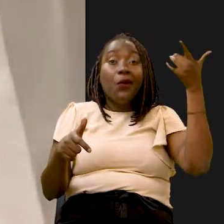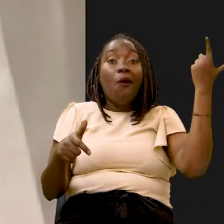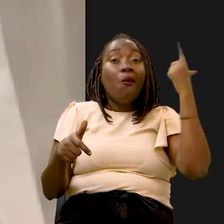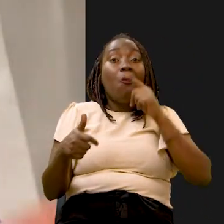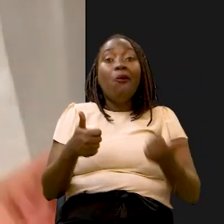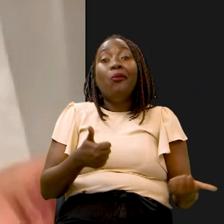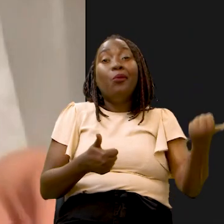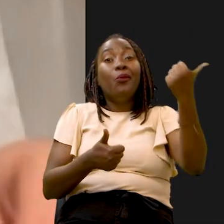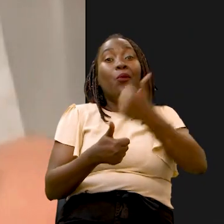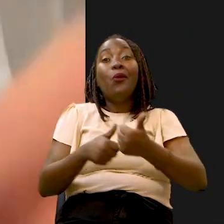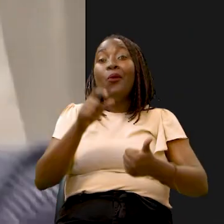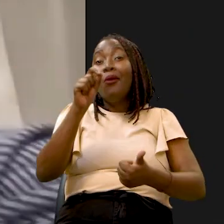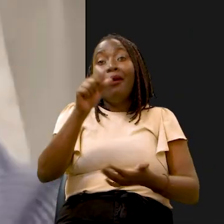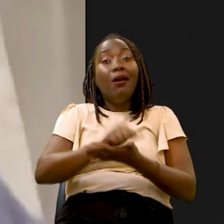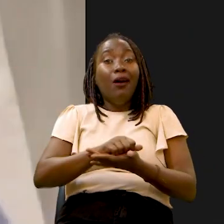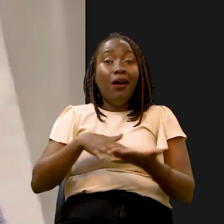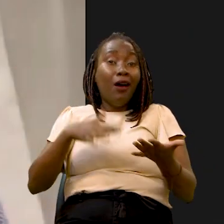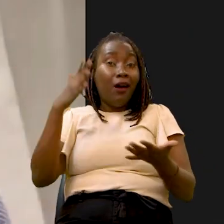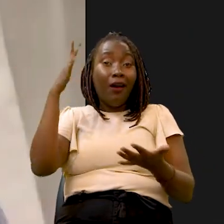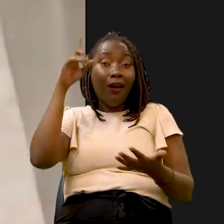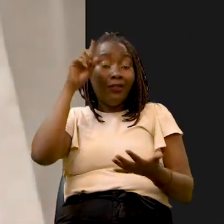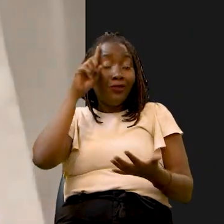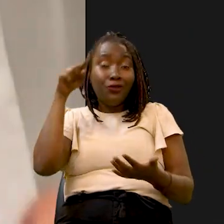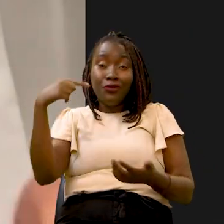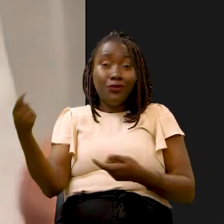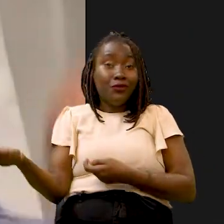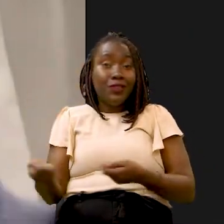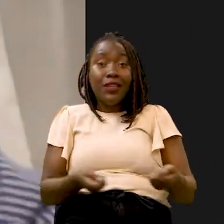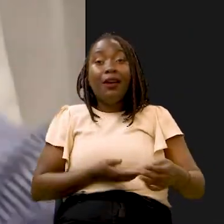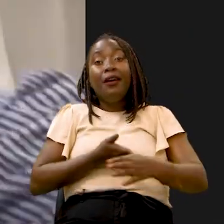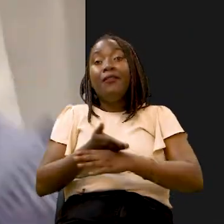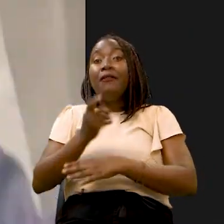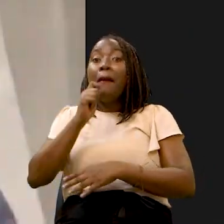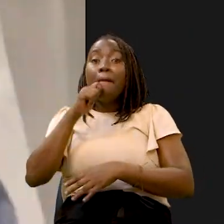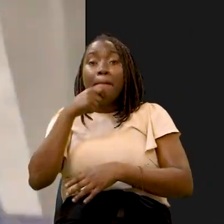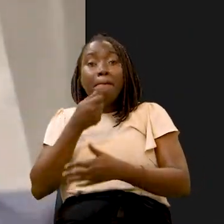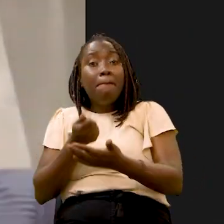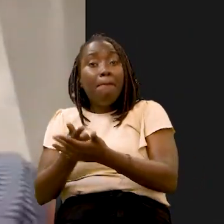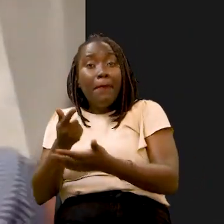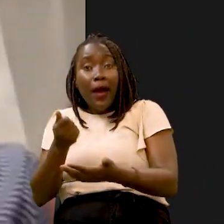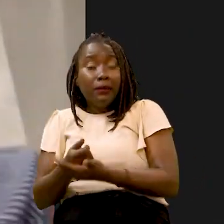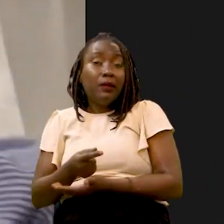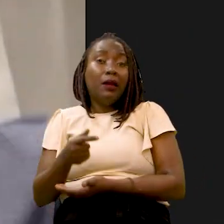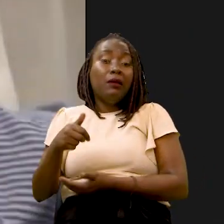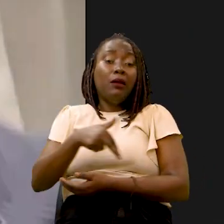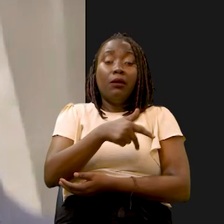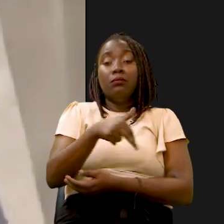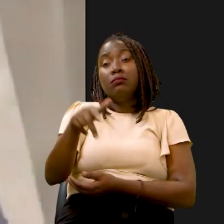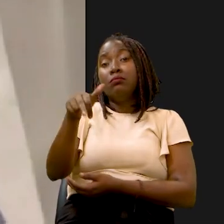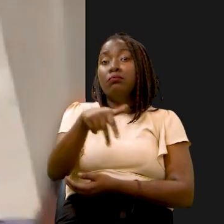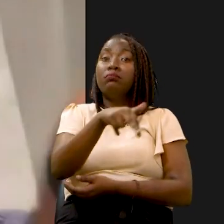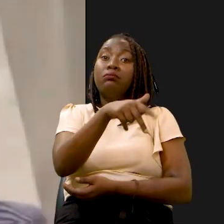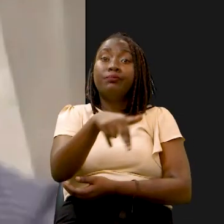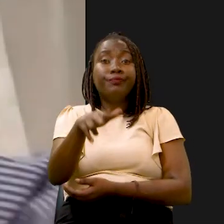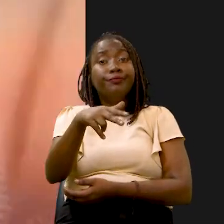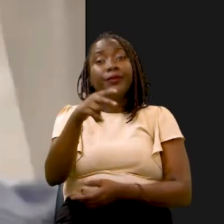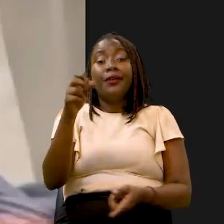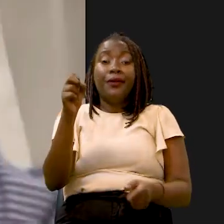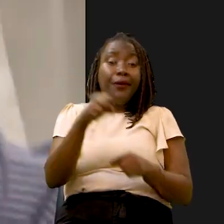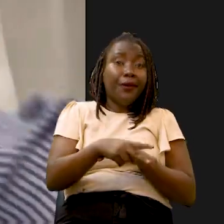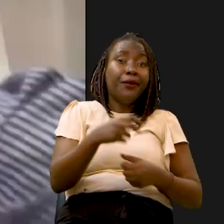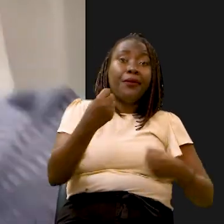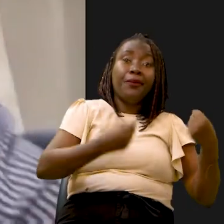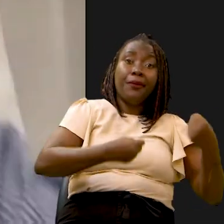ela é suprida com as atividades do cotidiano. Você vai até a padaria, você se desloca, desce